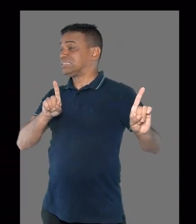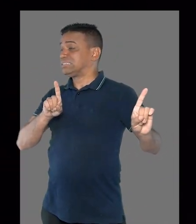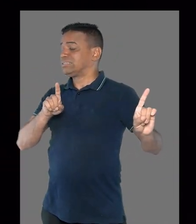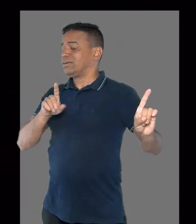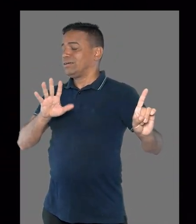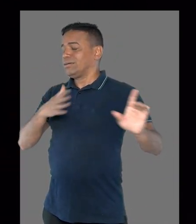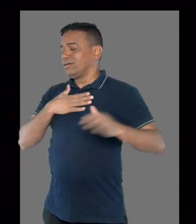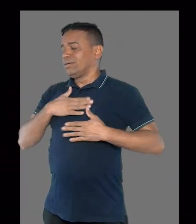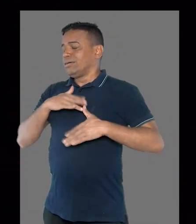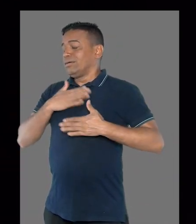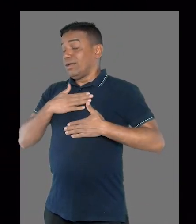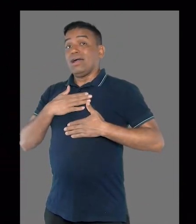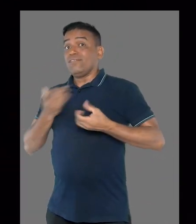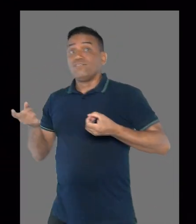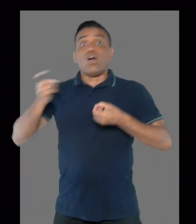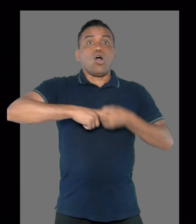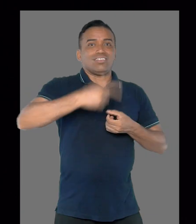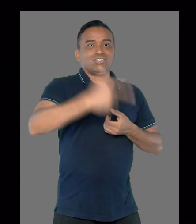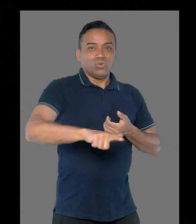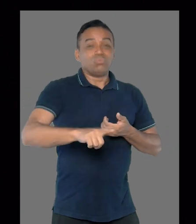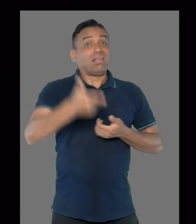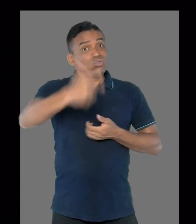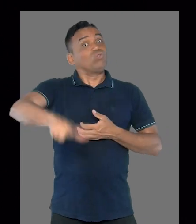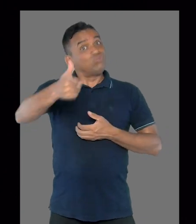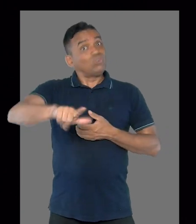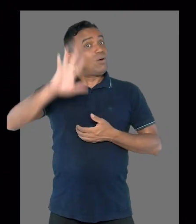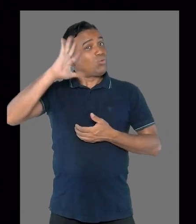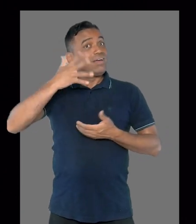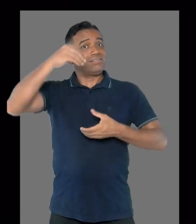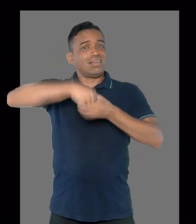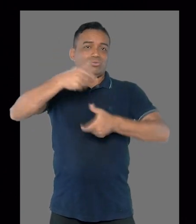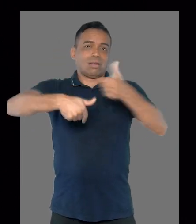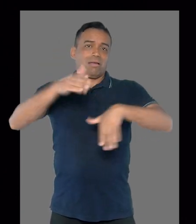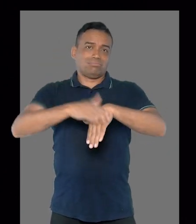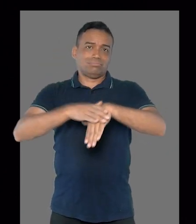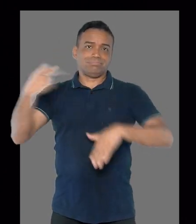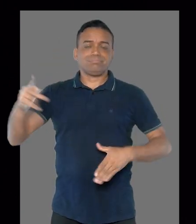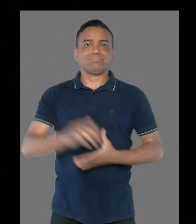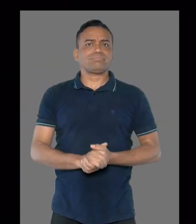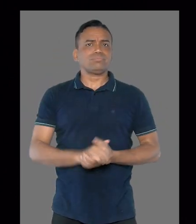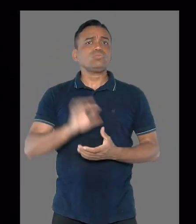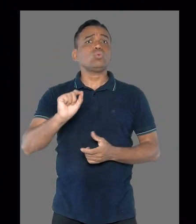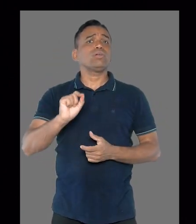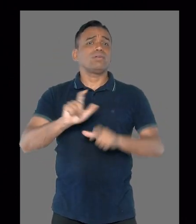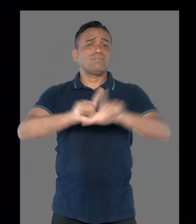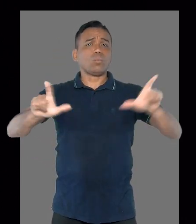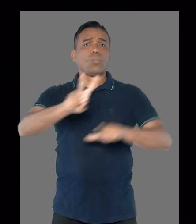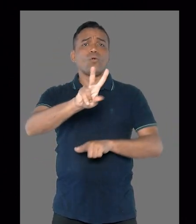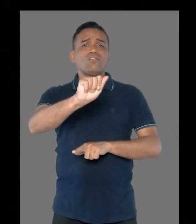assim, tem questões que são muito recorrentes na obra dele. Né? Uma questão que me parece muito recorrente é o